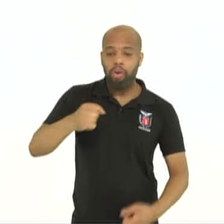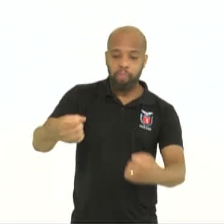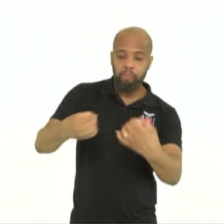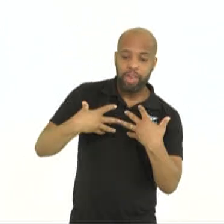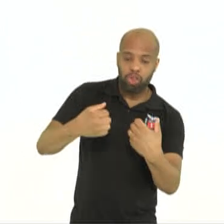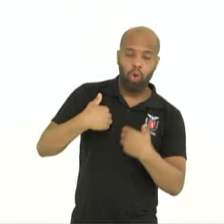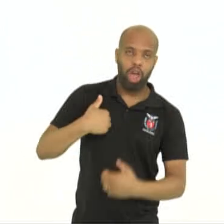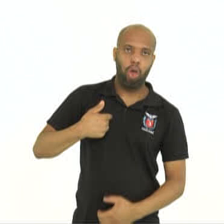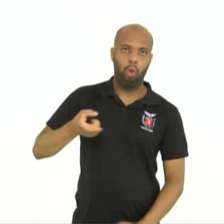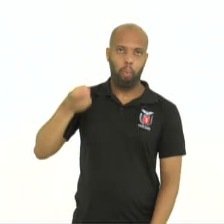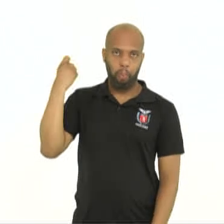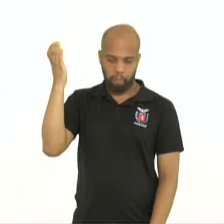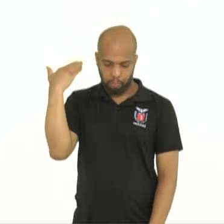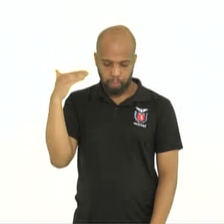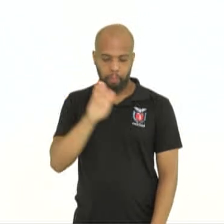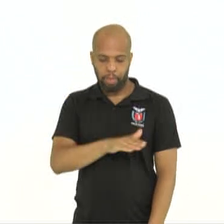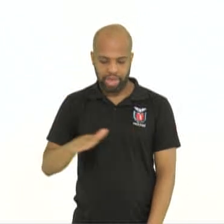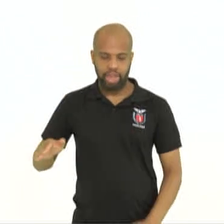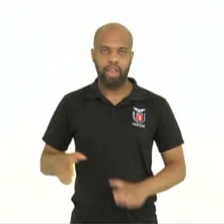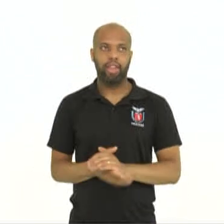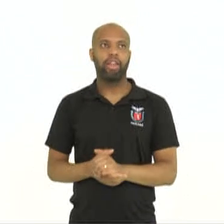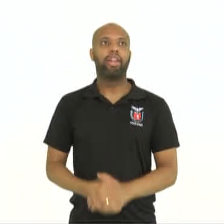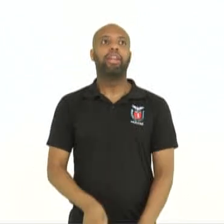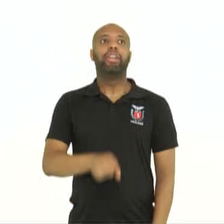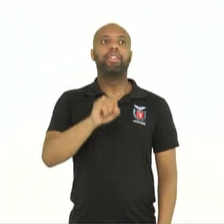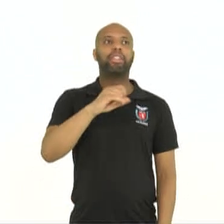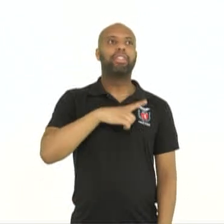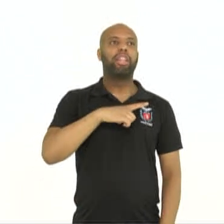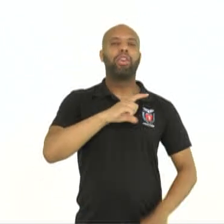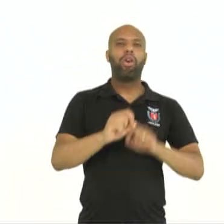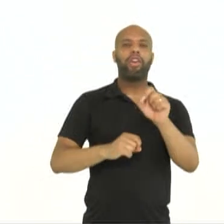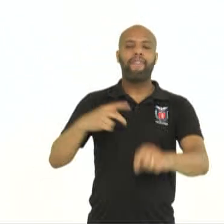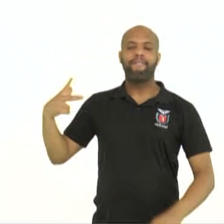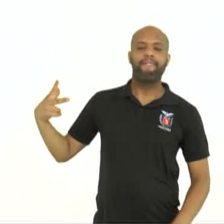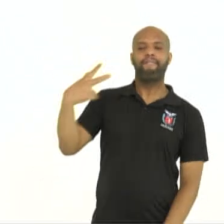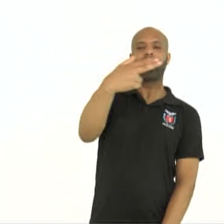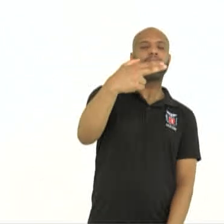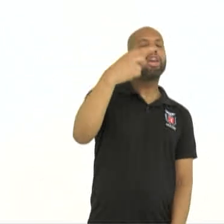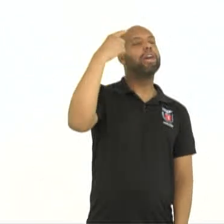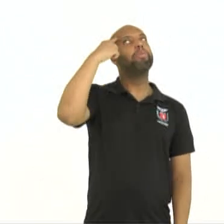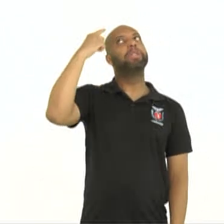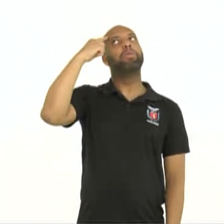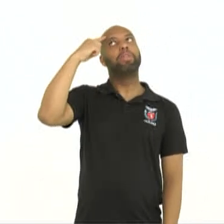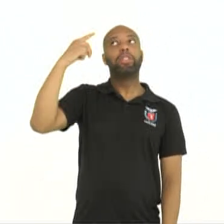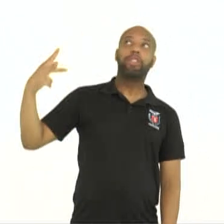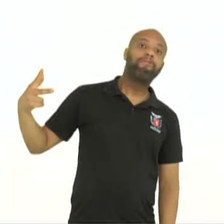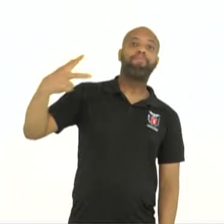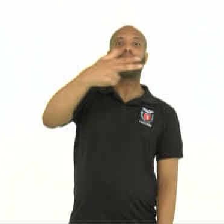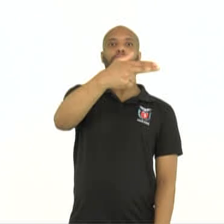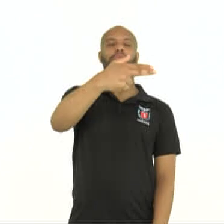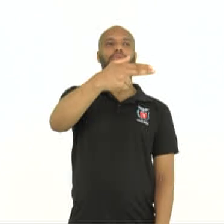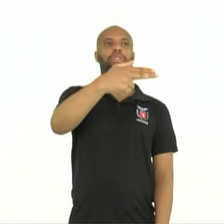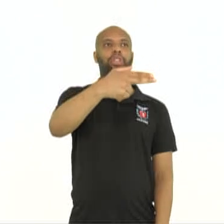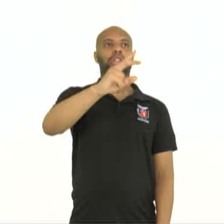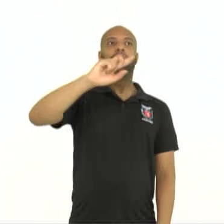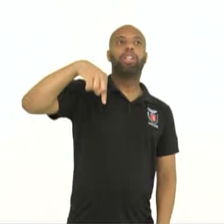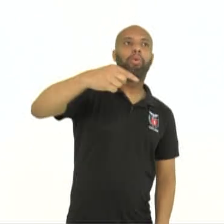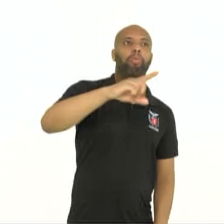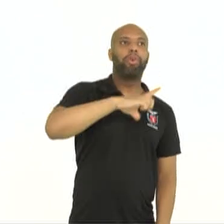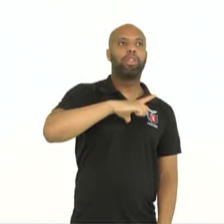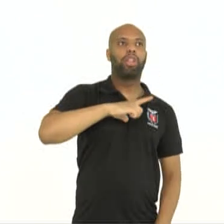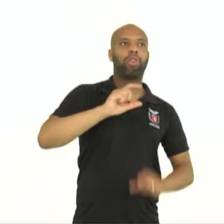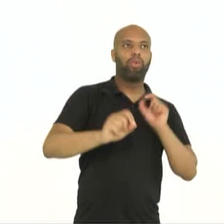coisa. Quando há uma interrupção do pensamento, né, que eu disse para vocês, e depois prossegue